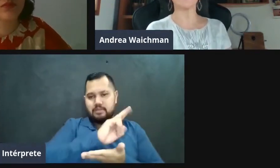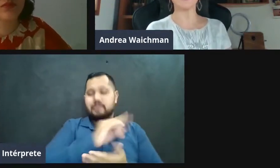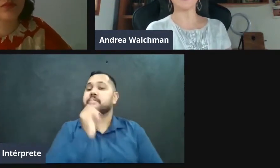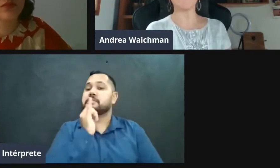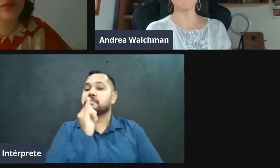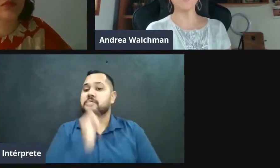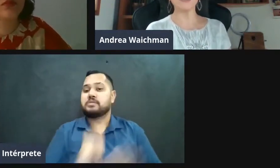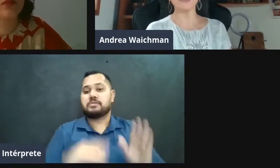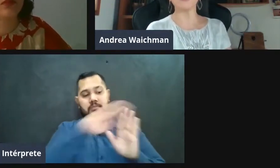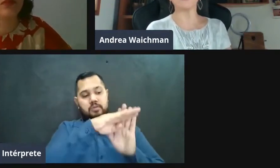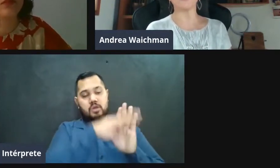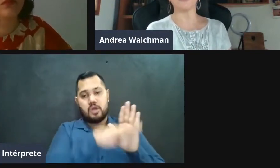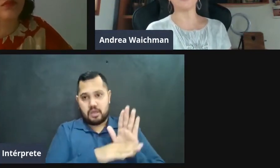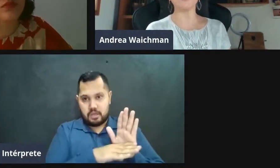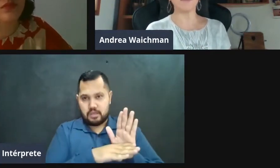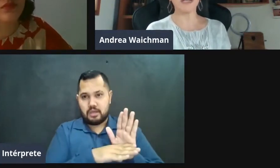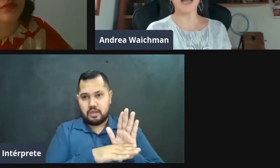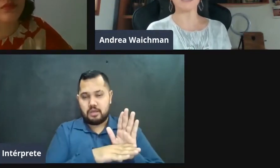programas